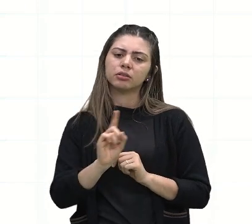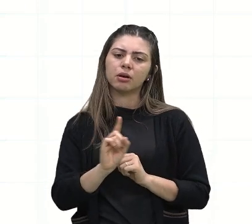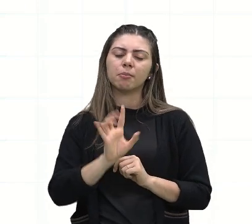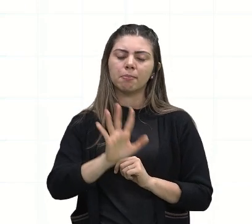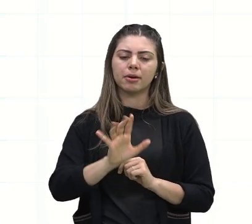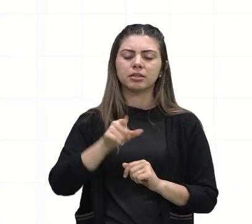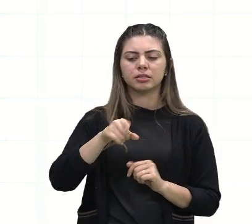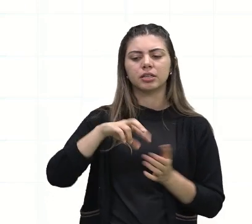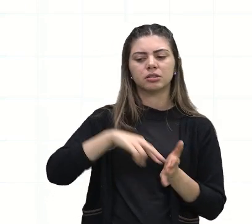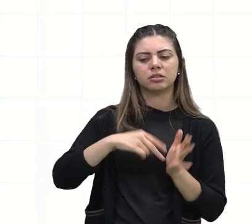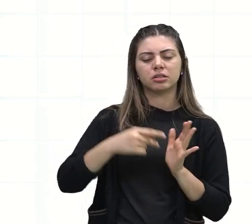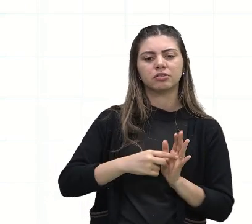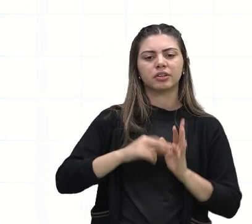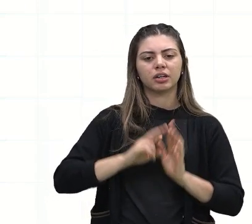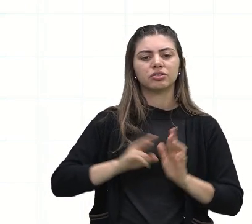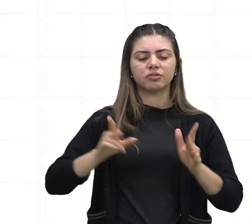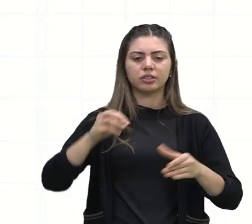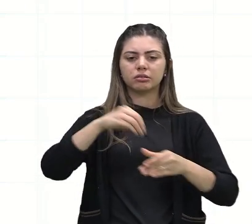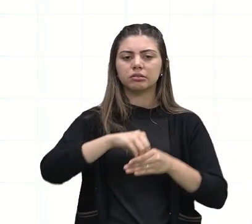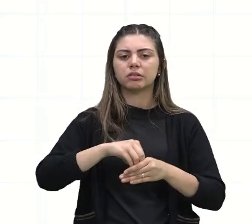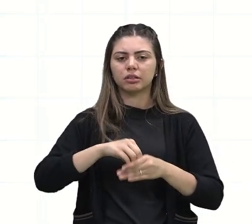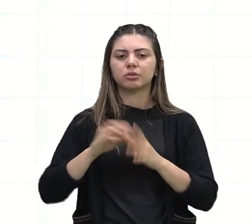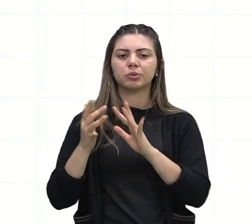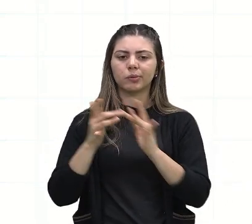um sentido diferente no texto.